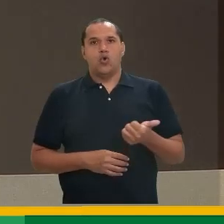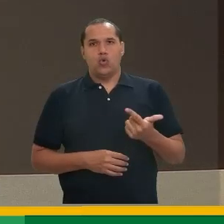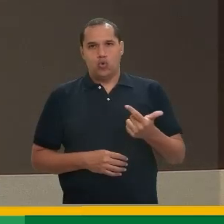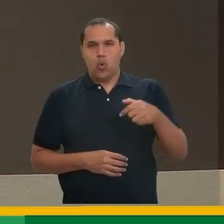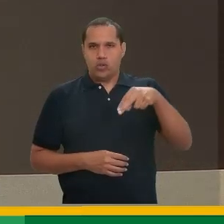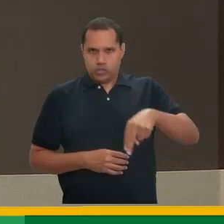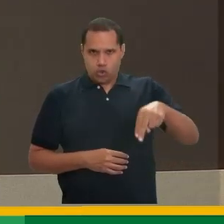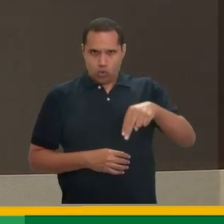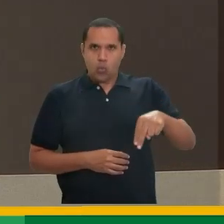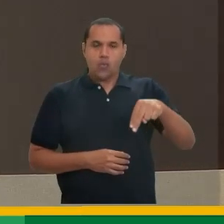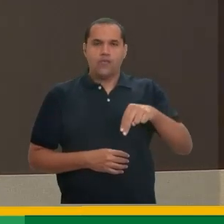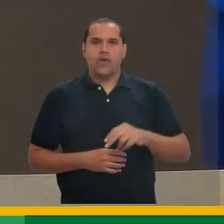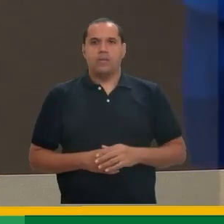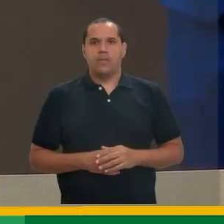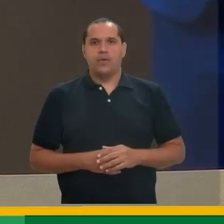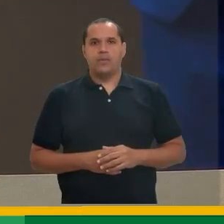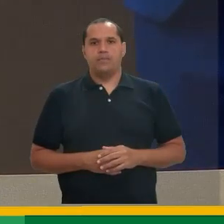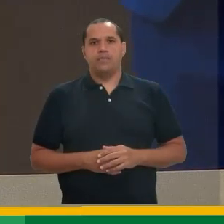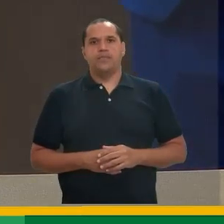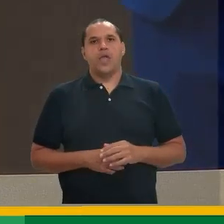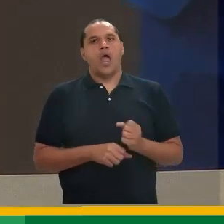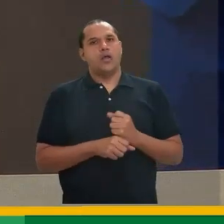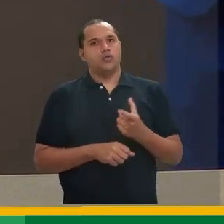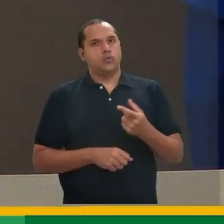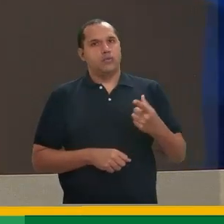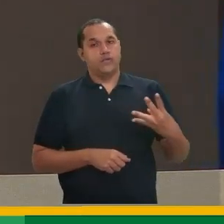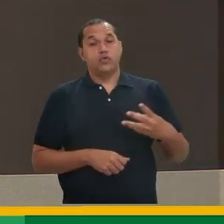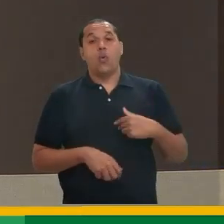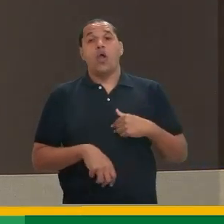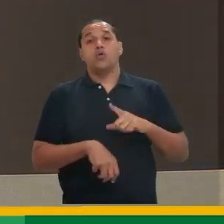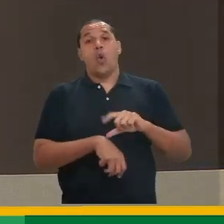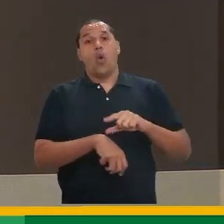a de 2024 às 13:30 nesse mesmo local